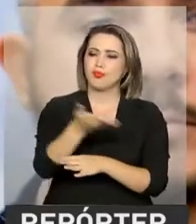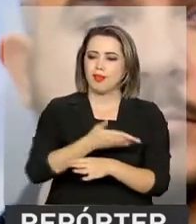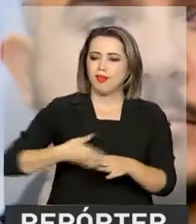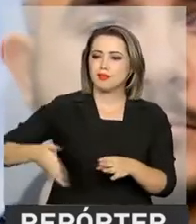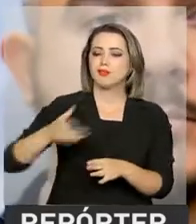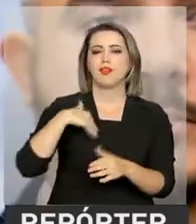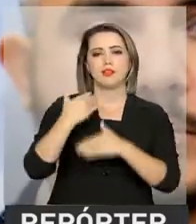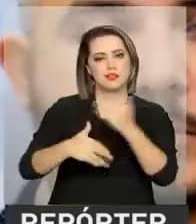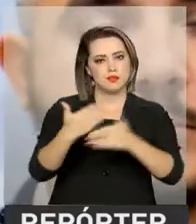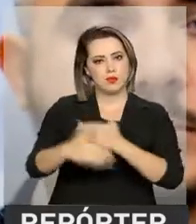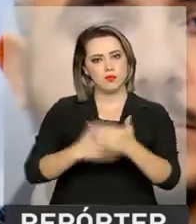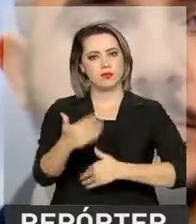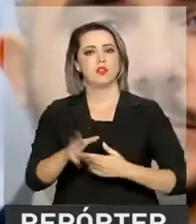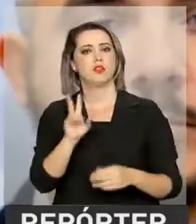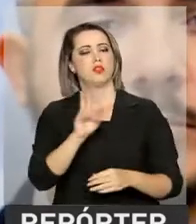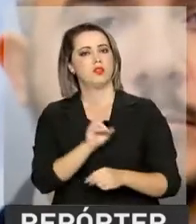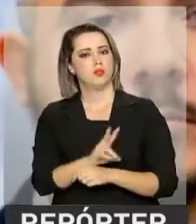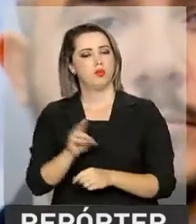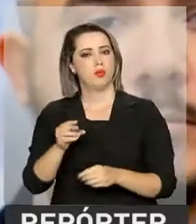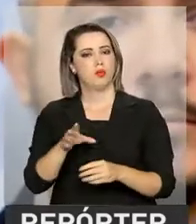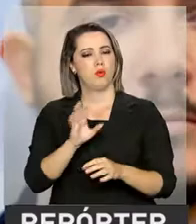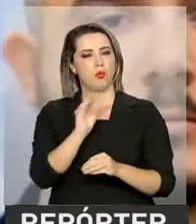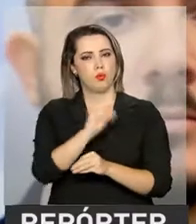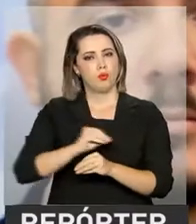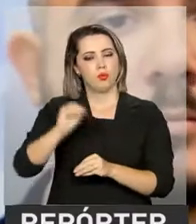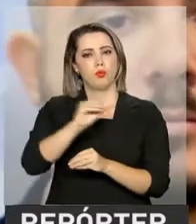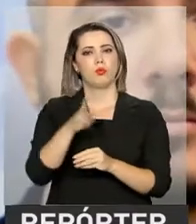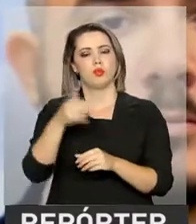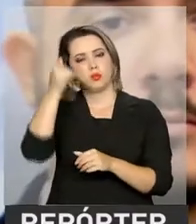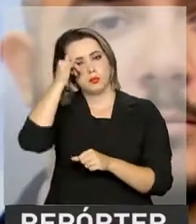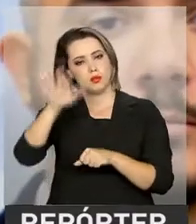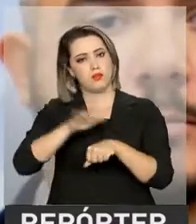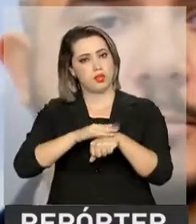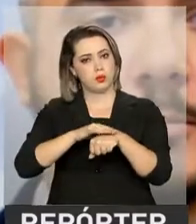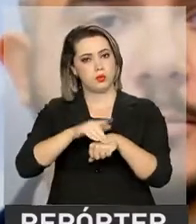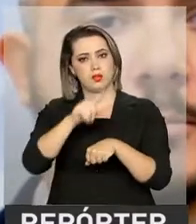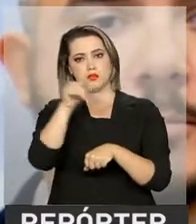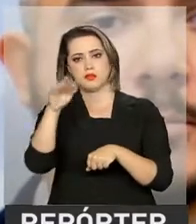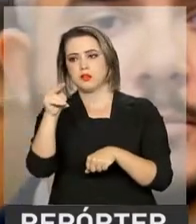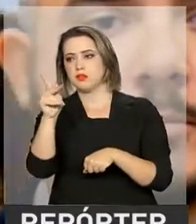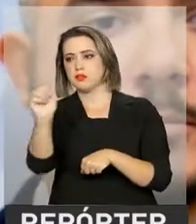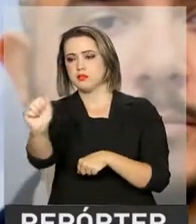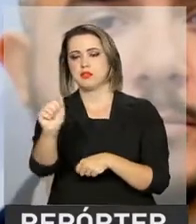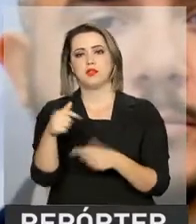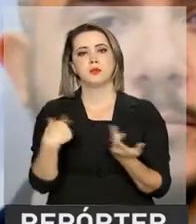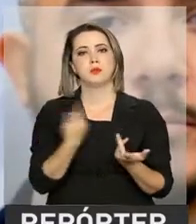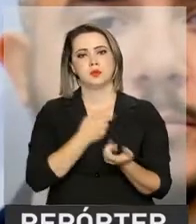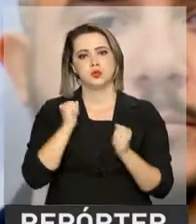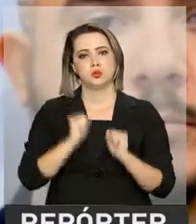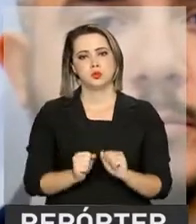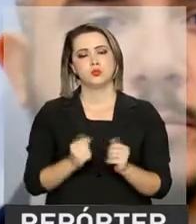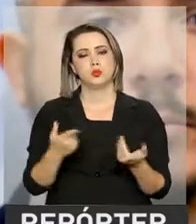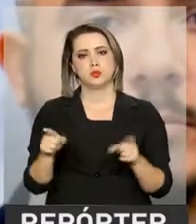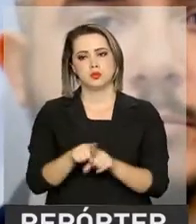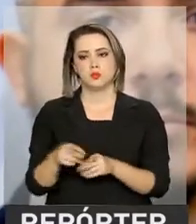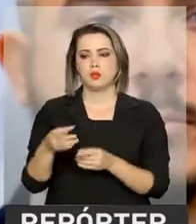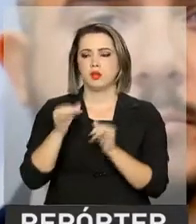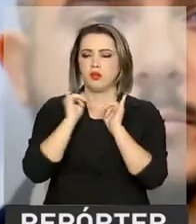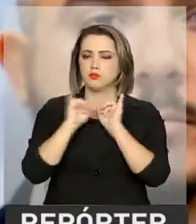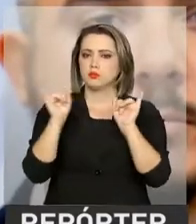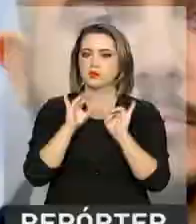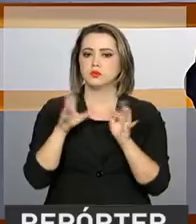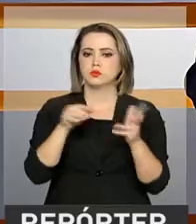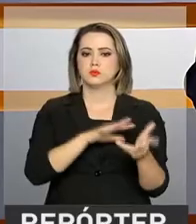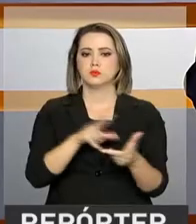fazer desenvolvimento de conhecimento sobre Zika, para que a gente possa não só atender a essa demanda, como compartilhar com o resto